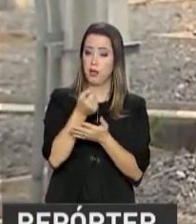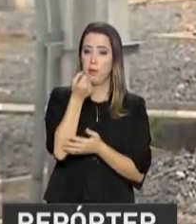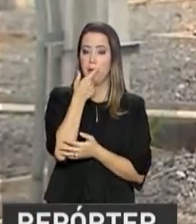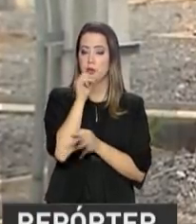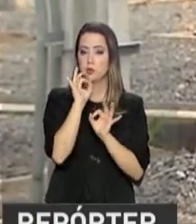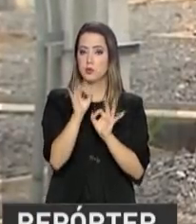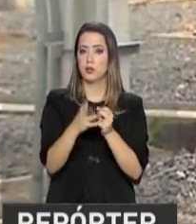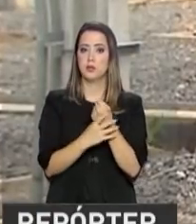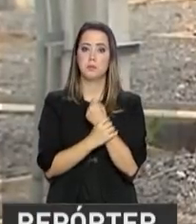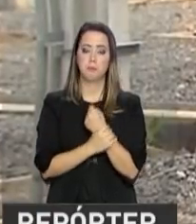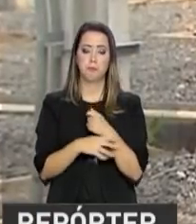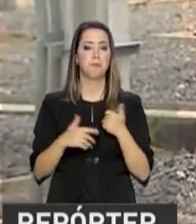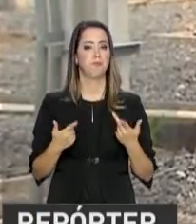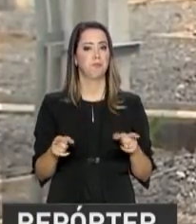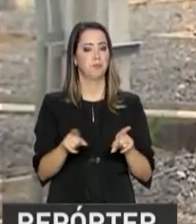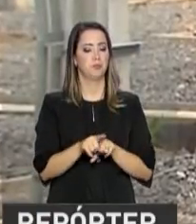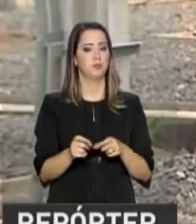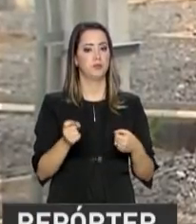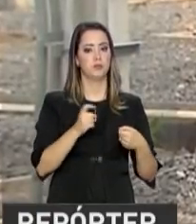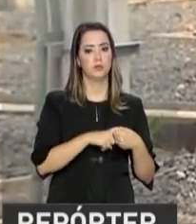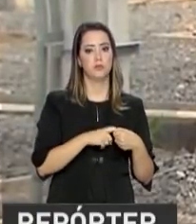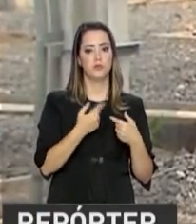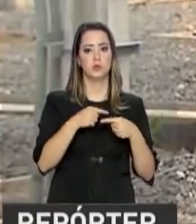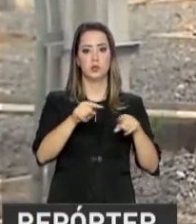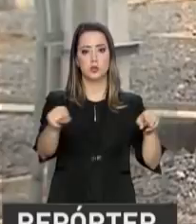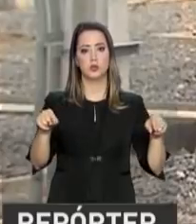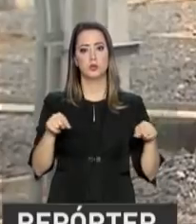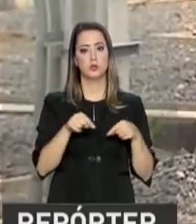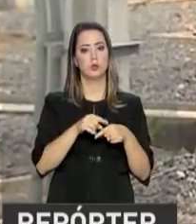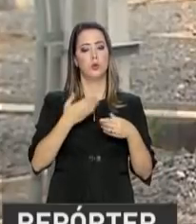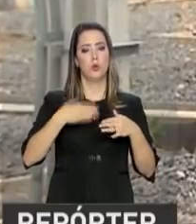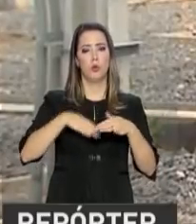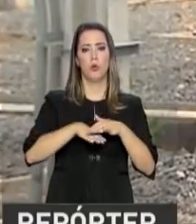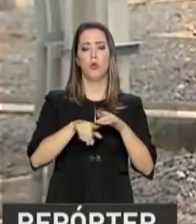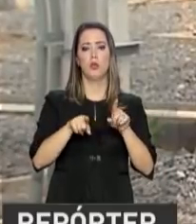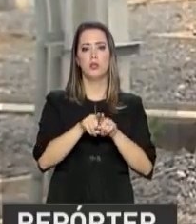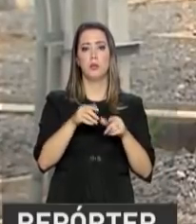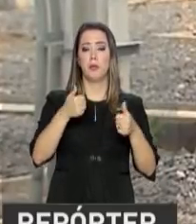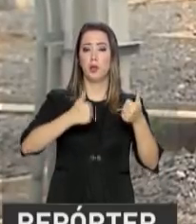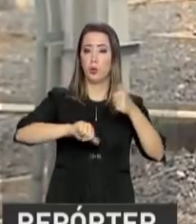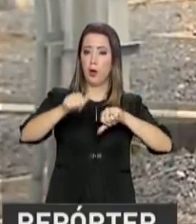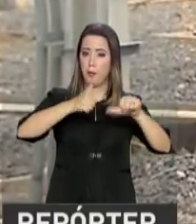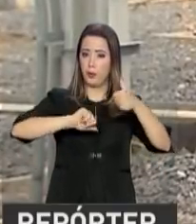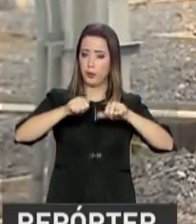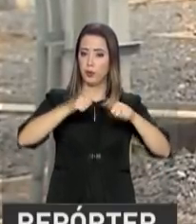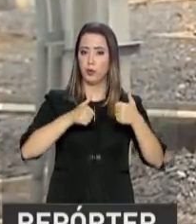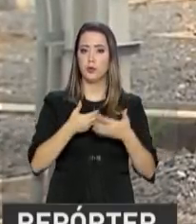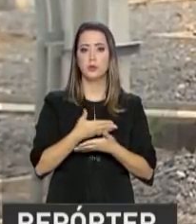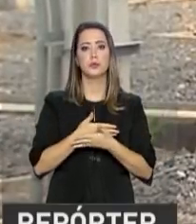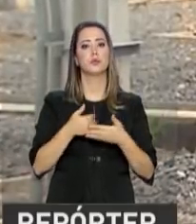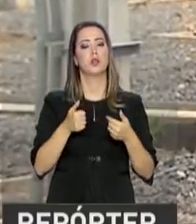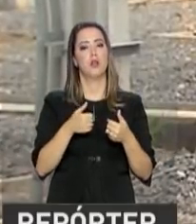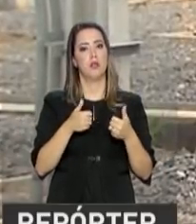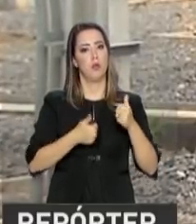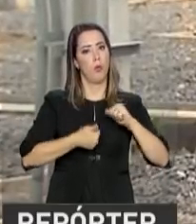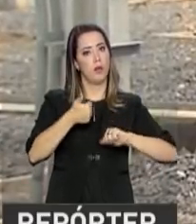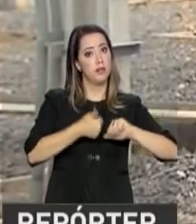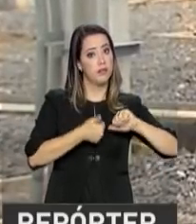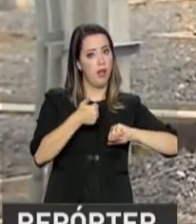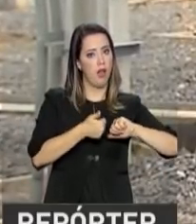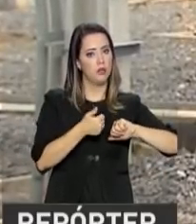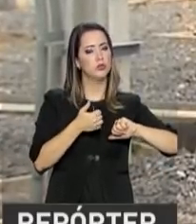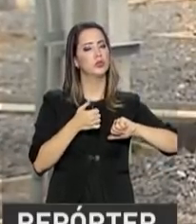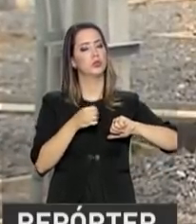segurança. Também foram retomadas as obras do almoxarifado e do laboratório, que vai garantir a qualidade do que é produzido aqui.